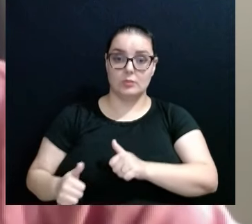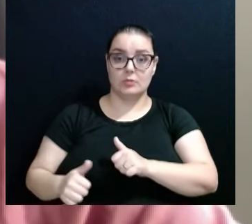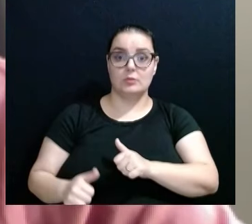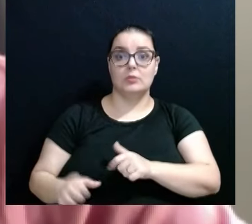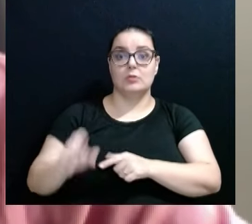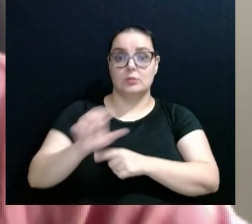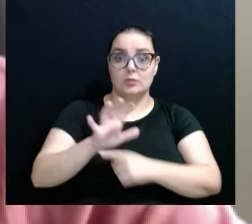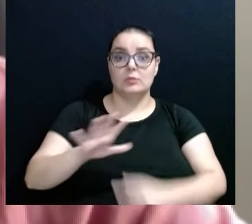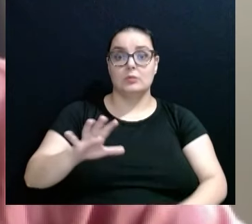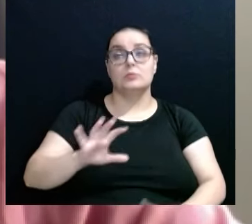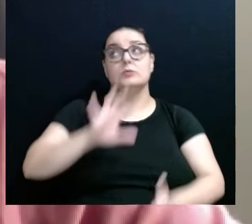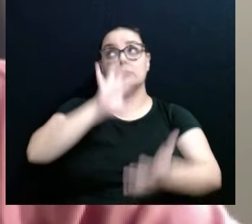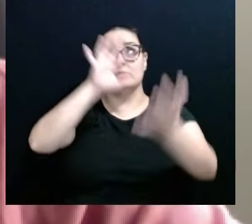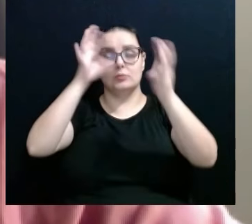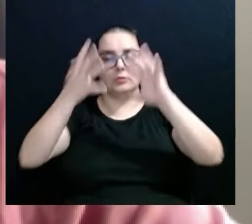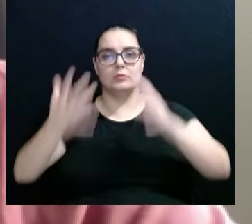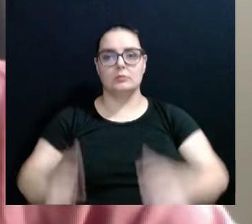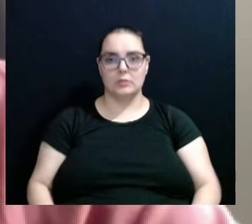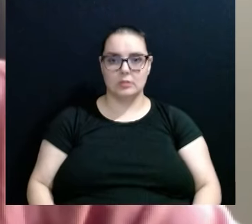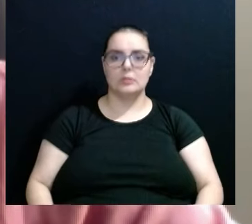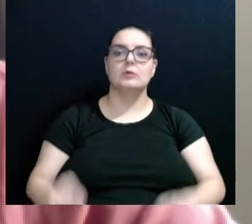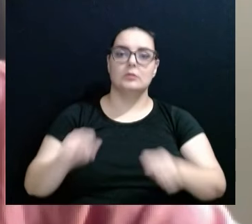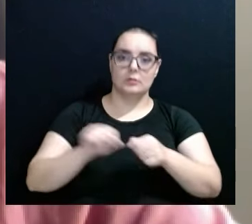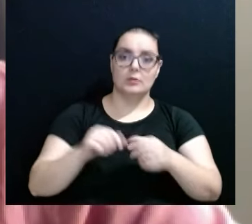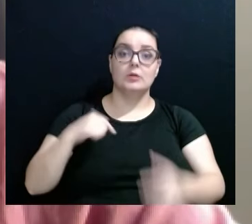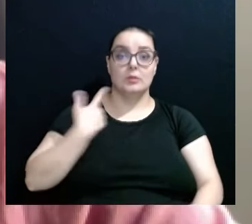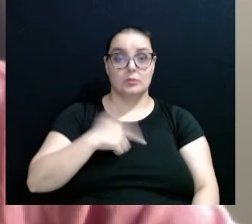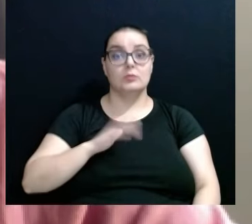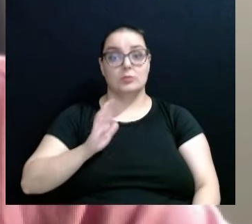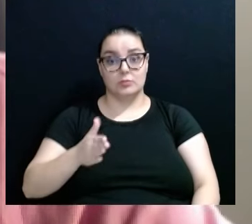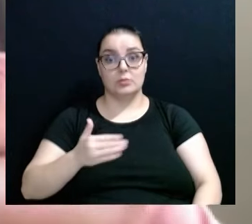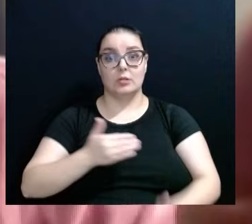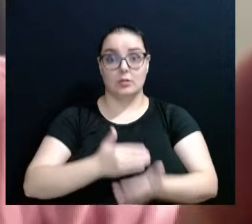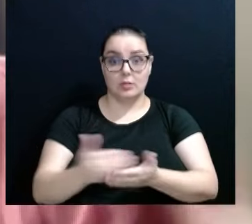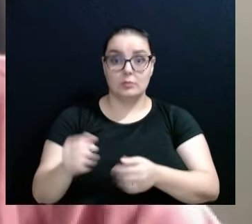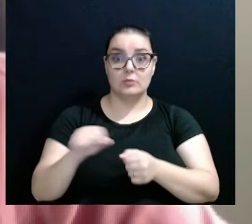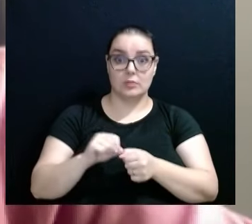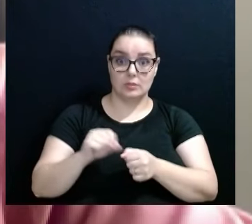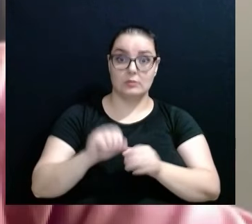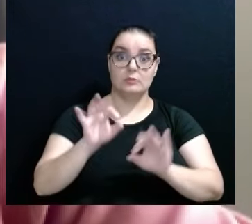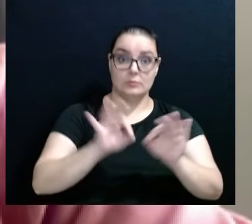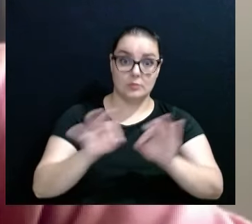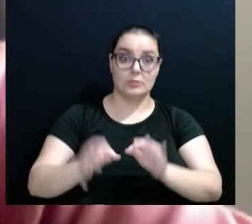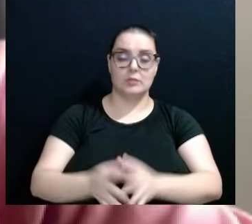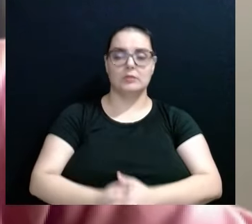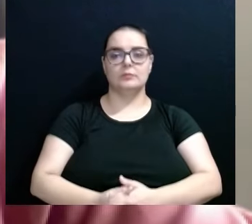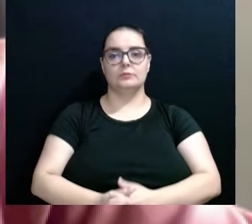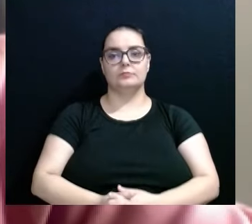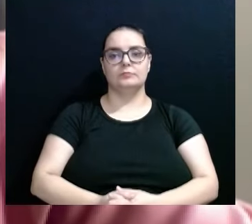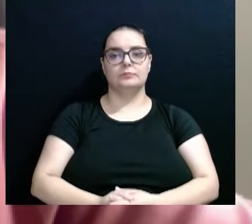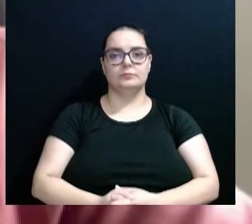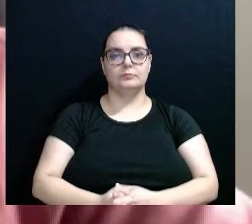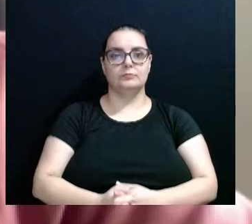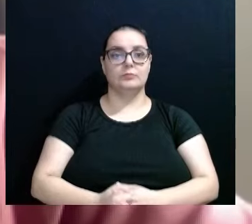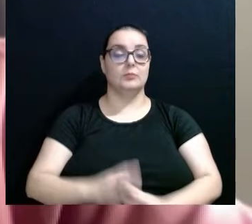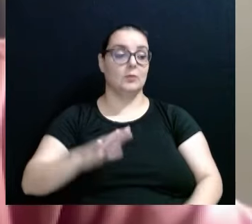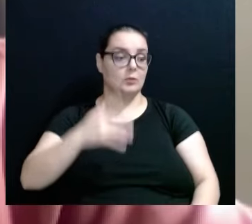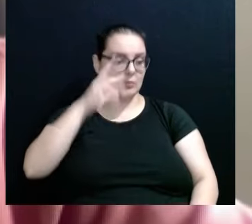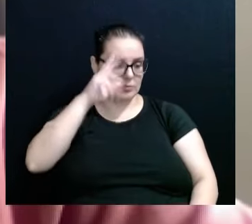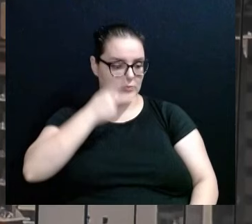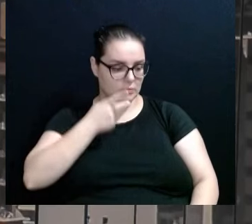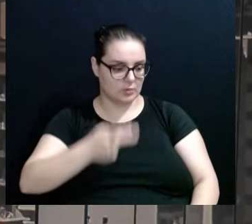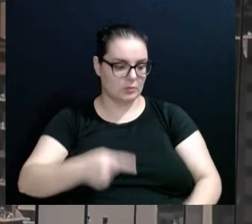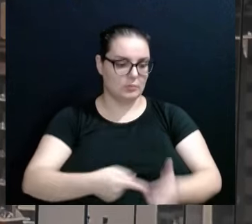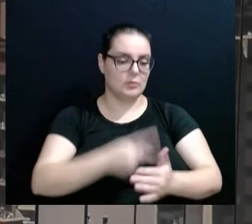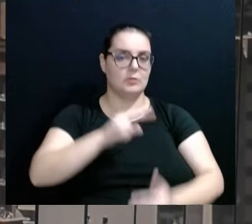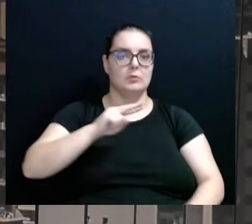de avaliação do estado do clima que vai ser feito, e nós já estamos começando a fazer, a prepará-lo. Professor, quando